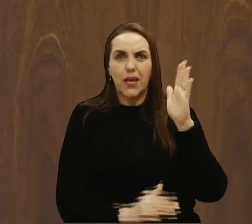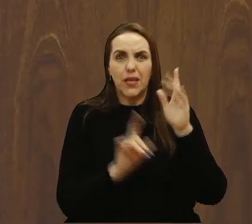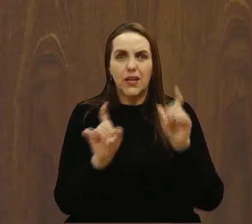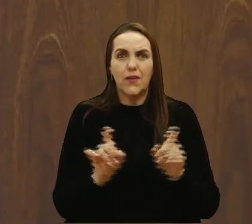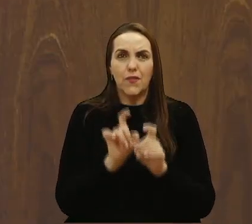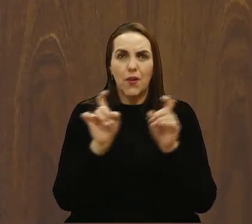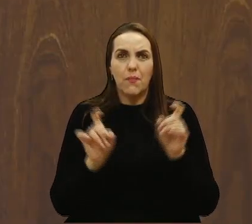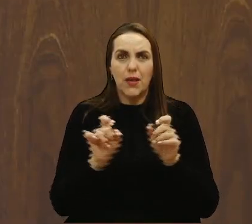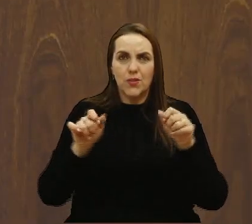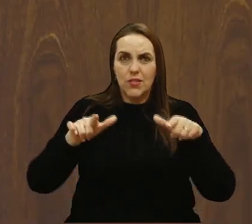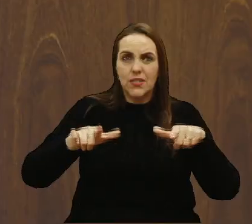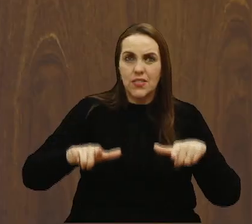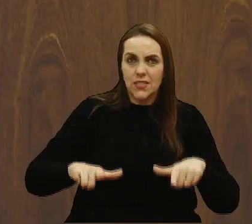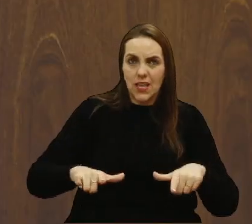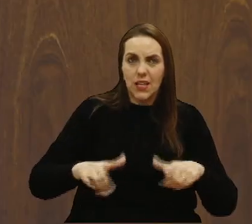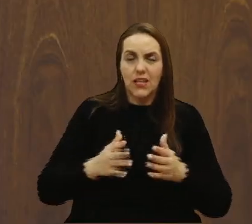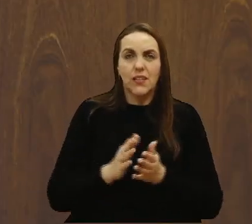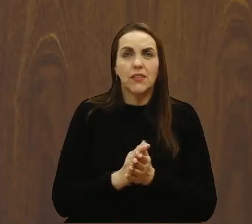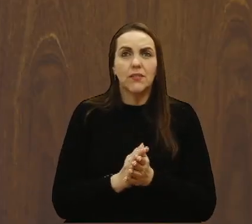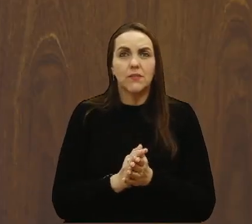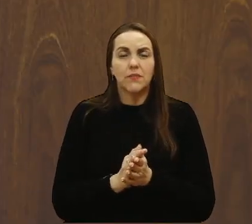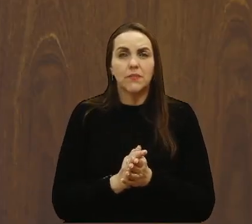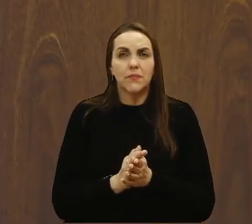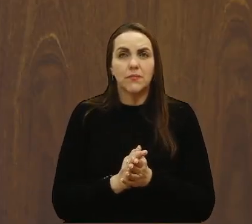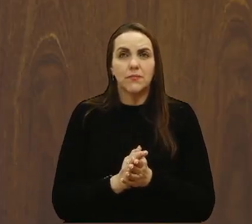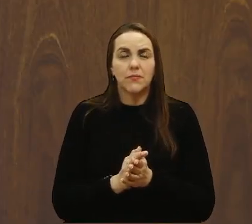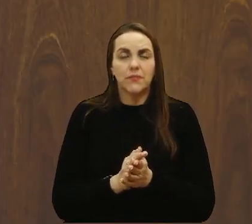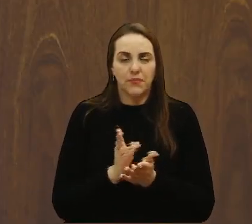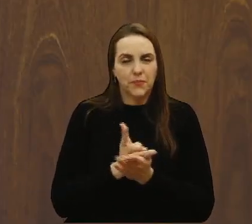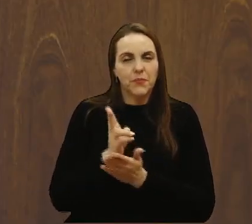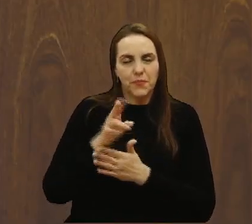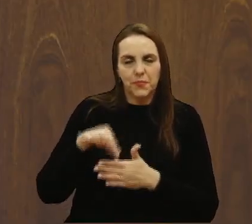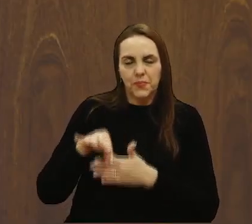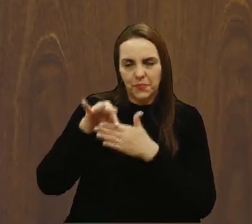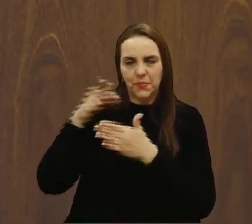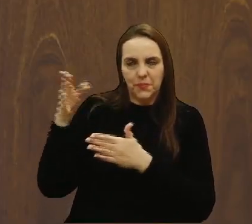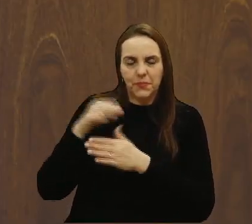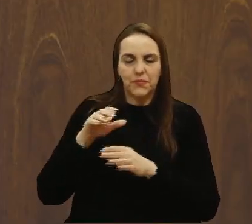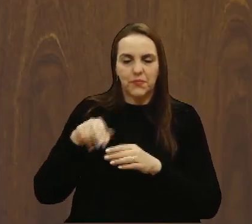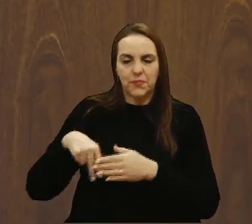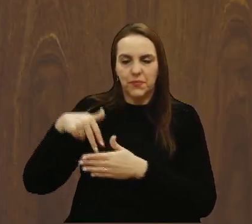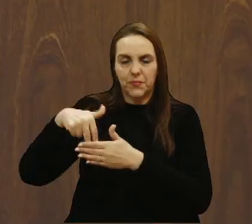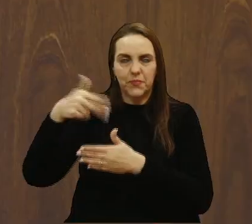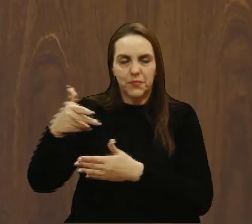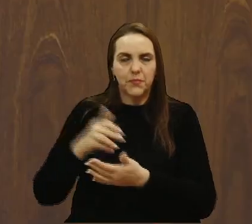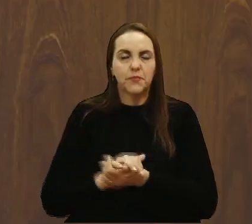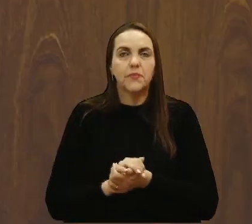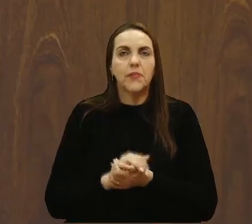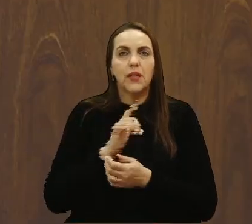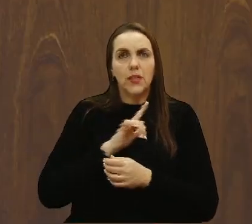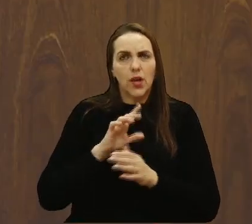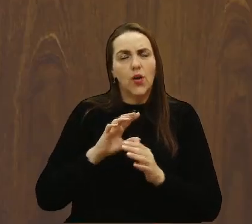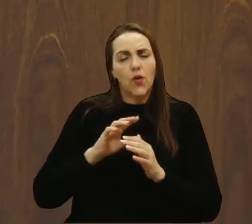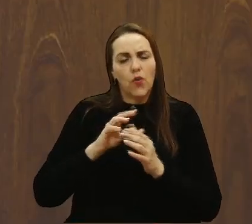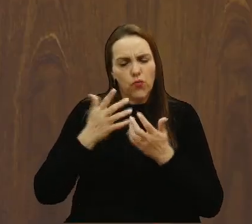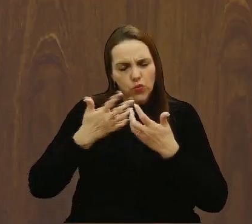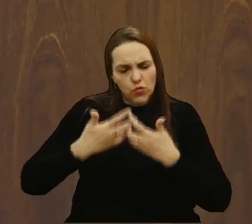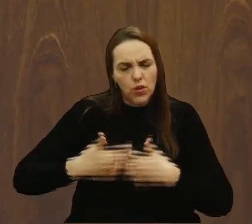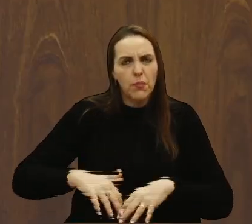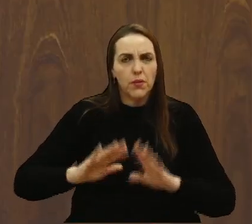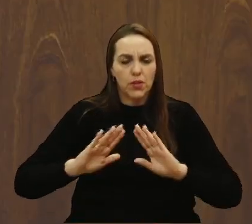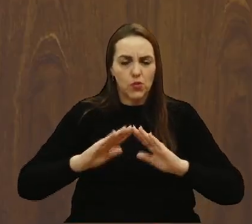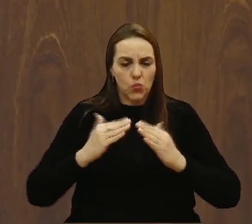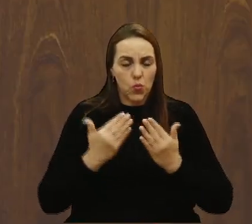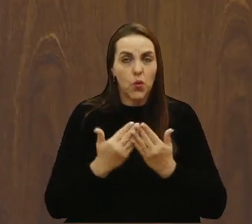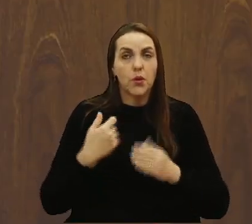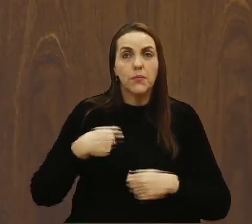declaração de líder, vereador Juliano Valim, da bancada do PSD. Um espaço fundamental para o funcionamento da escola, então aquele espaço